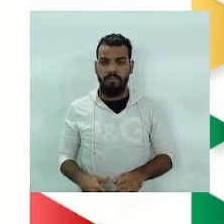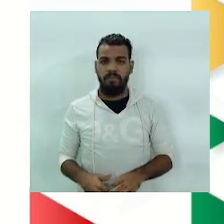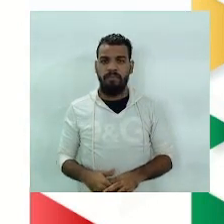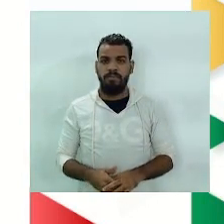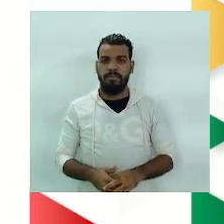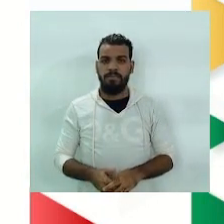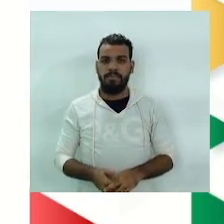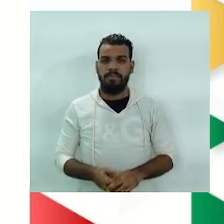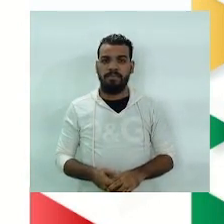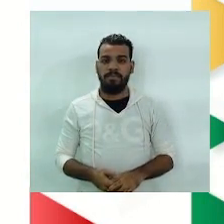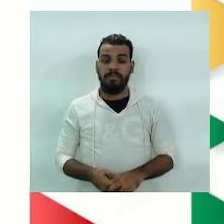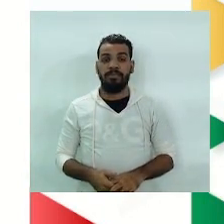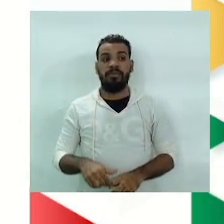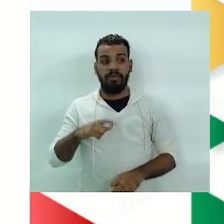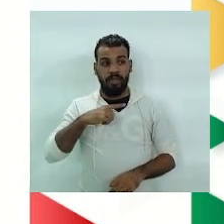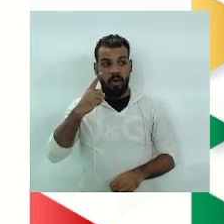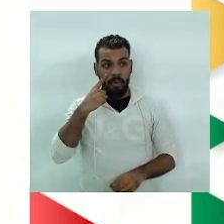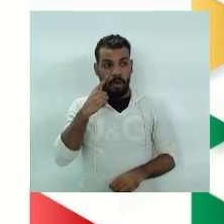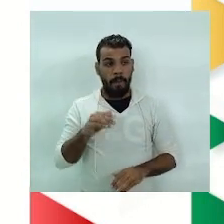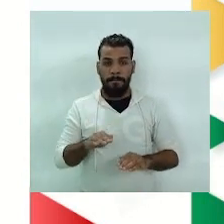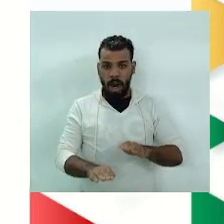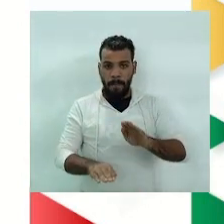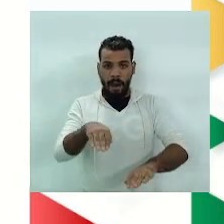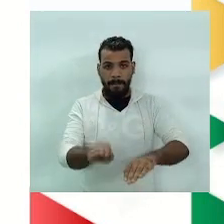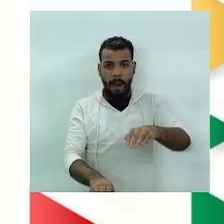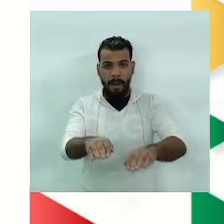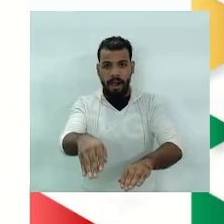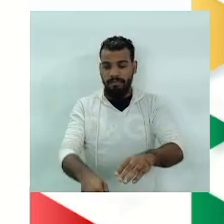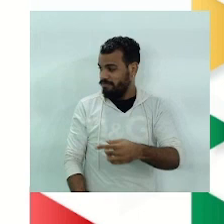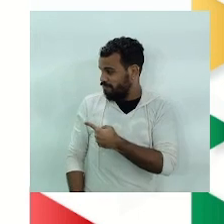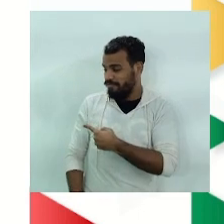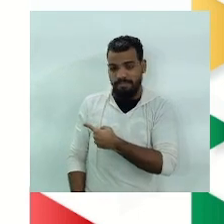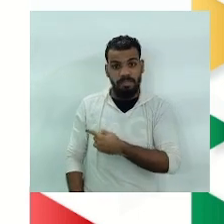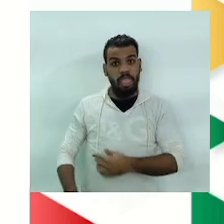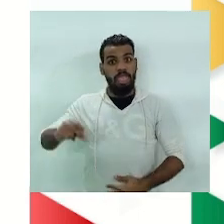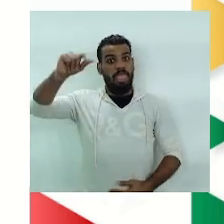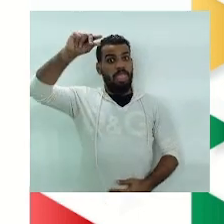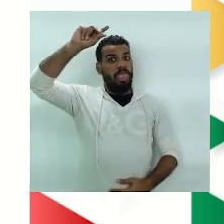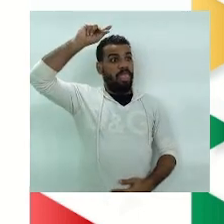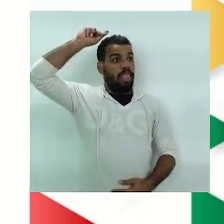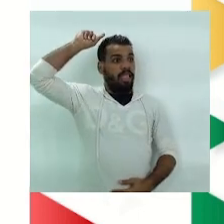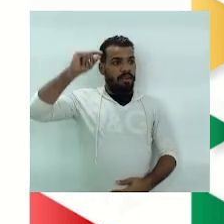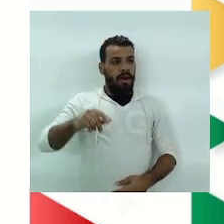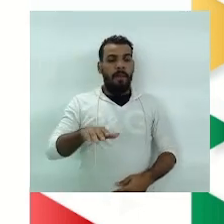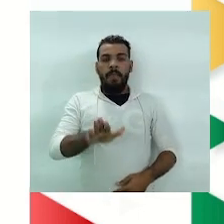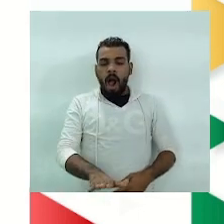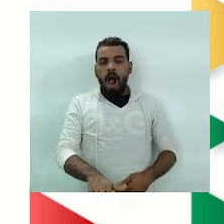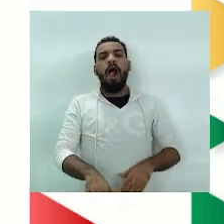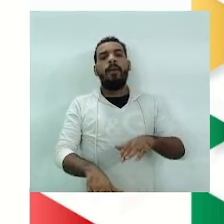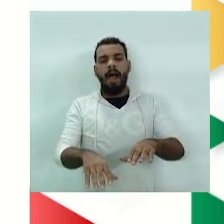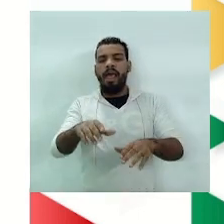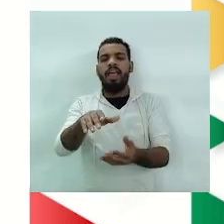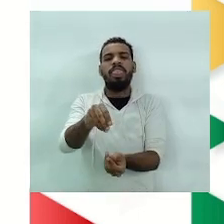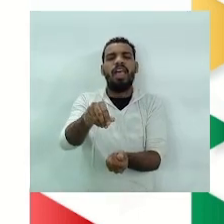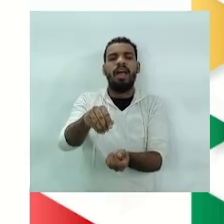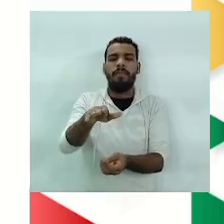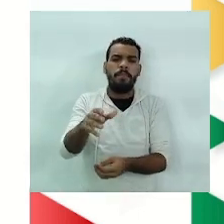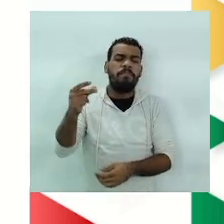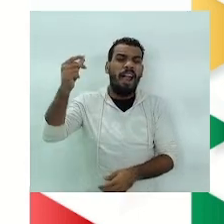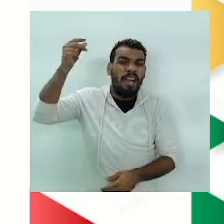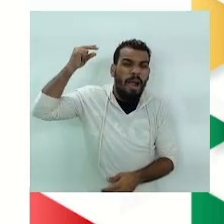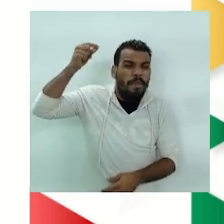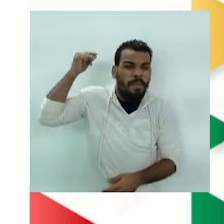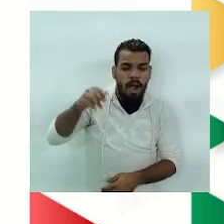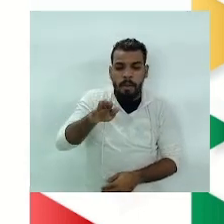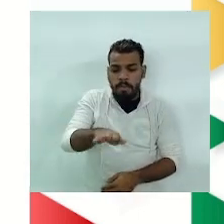pegadas, né, nas rochas, no chão. Então são marcas, são vestígios que aqueles animais passaram por uma determinada